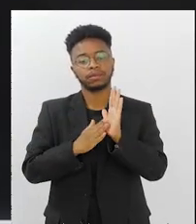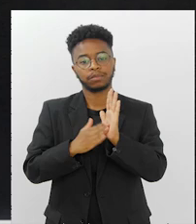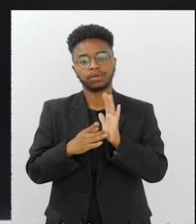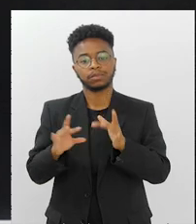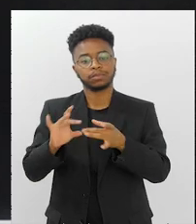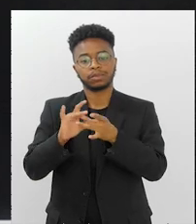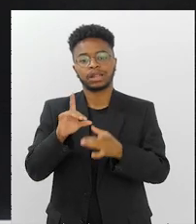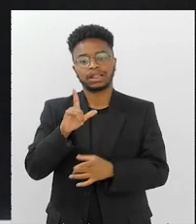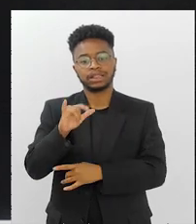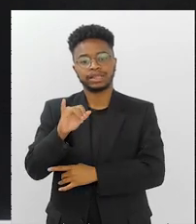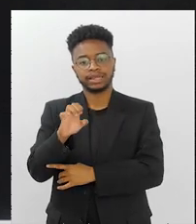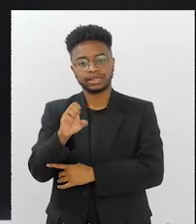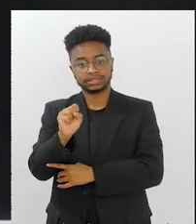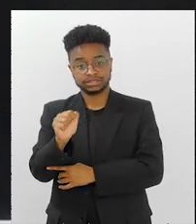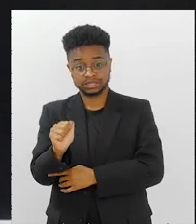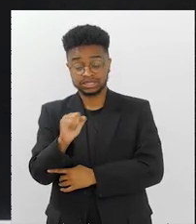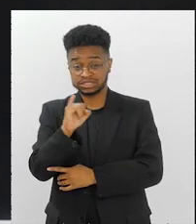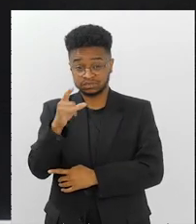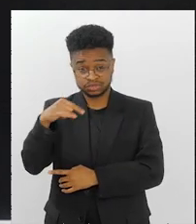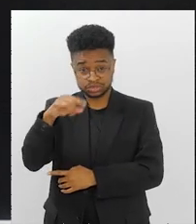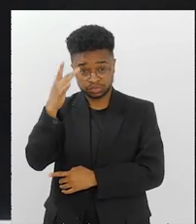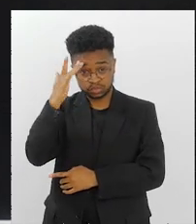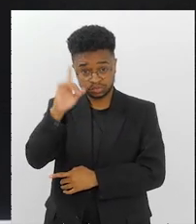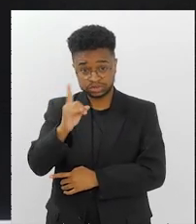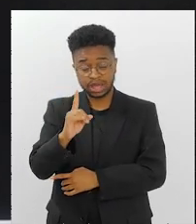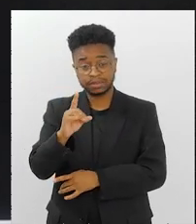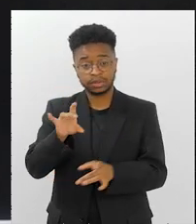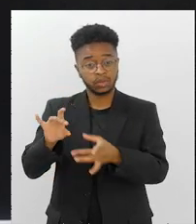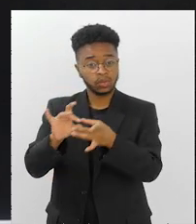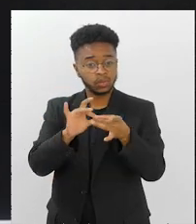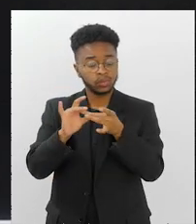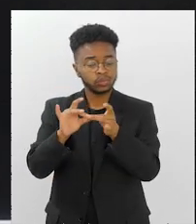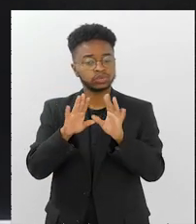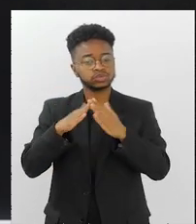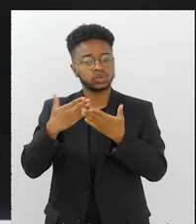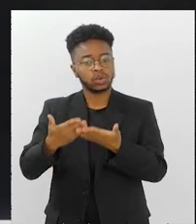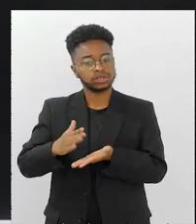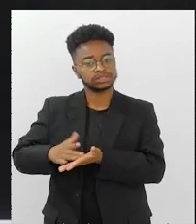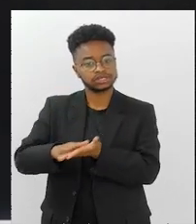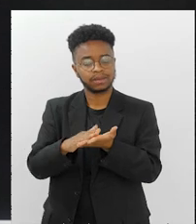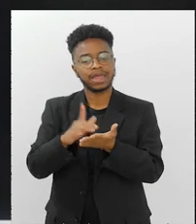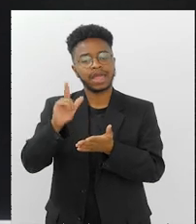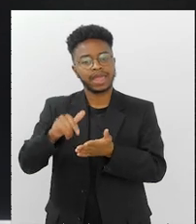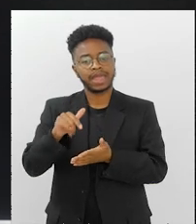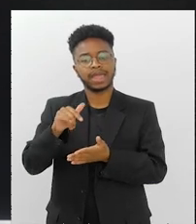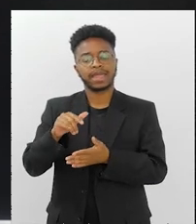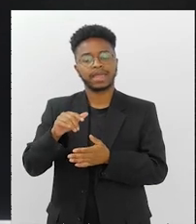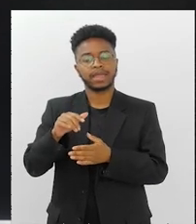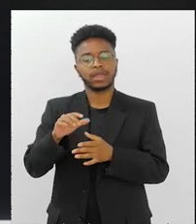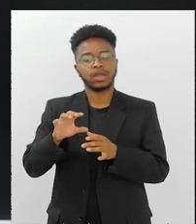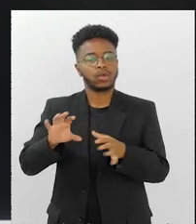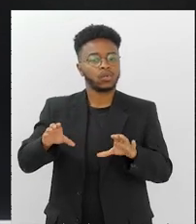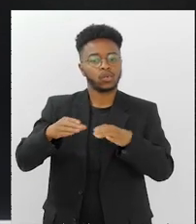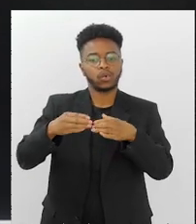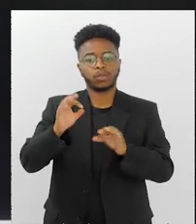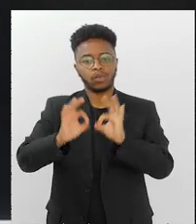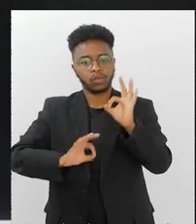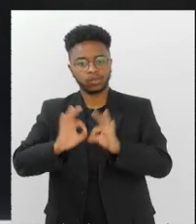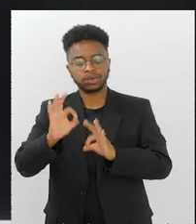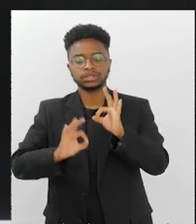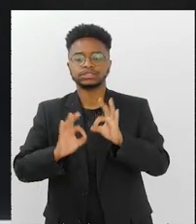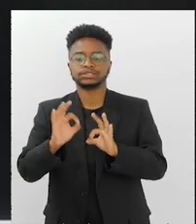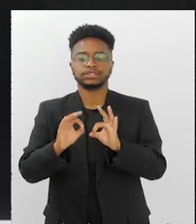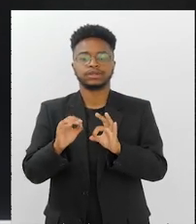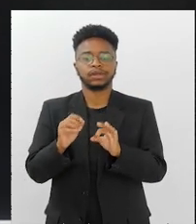da Liga das escolas de samba para quem não sabe a liga das escolas de samba é o A Entidade que gerencia que organiza que